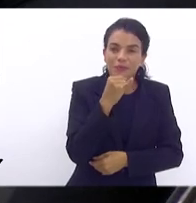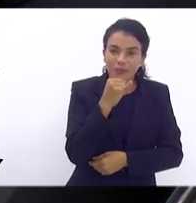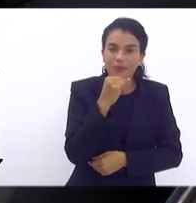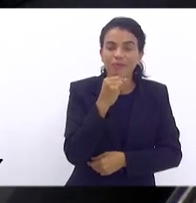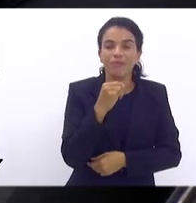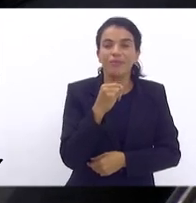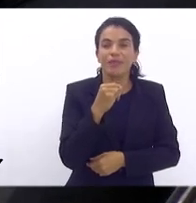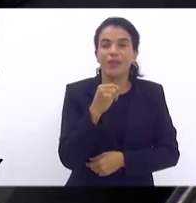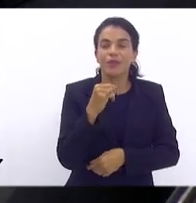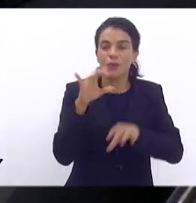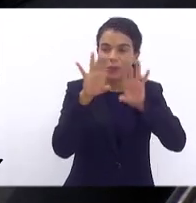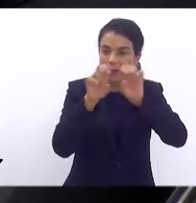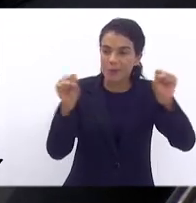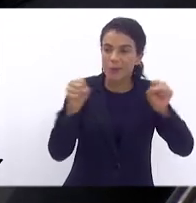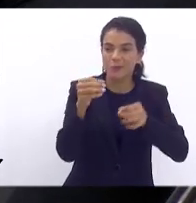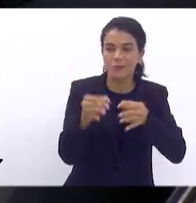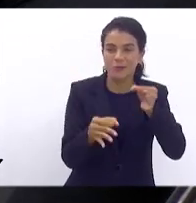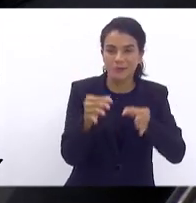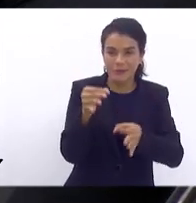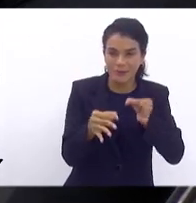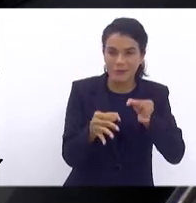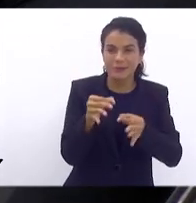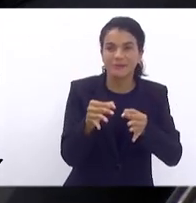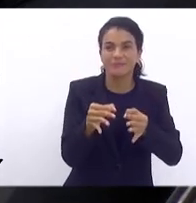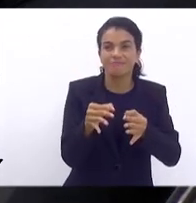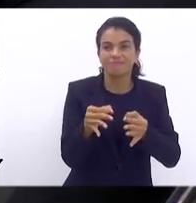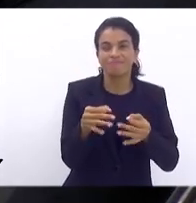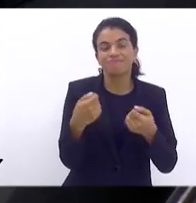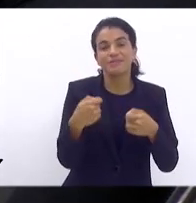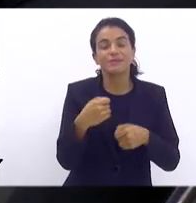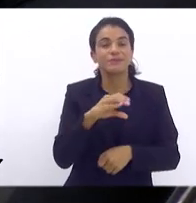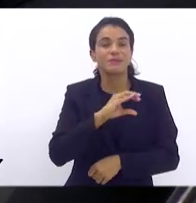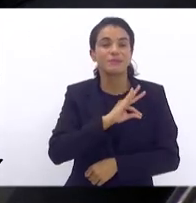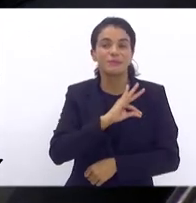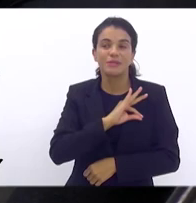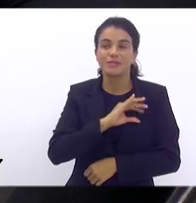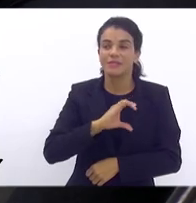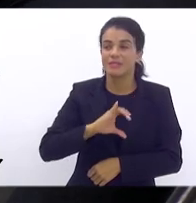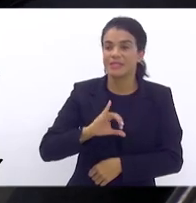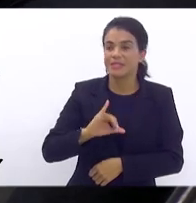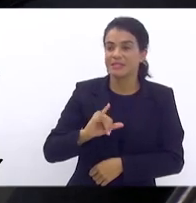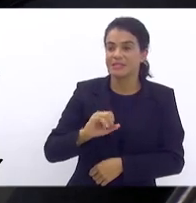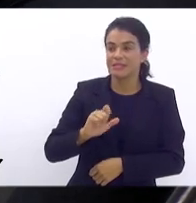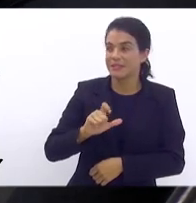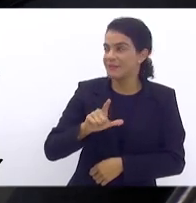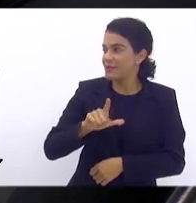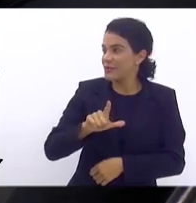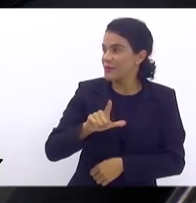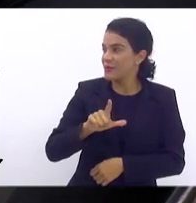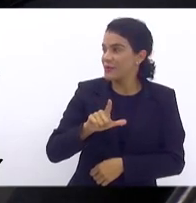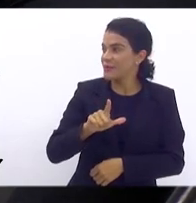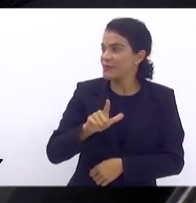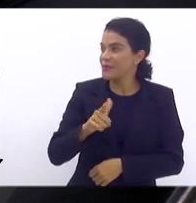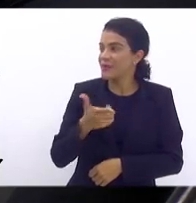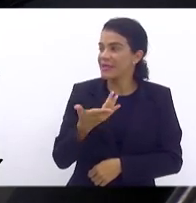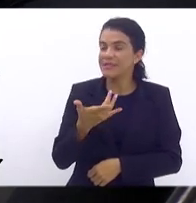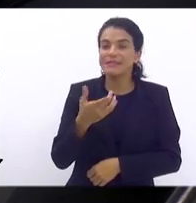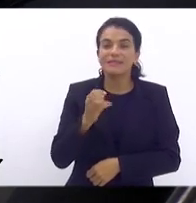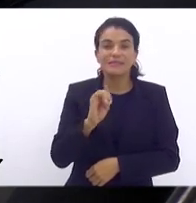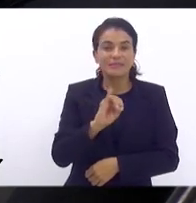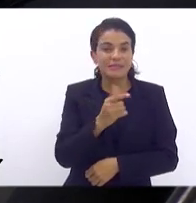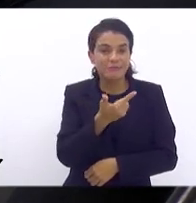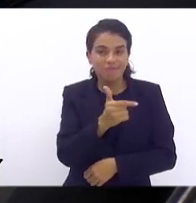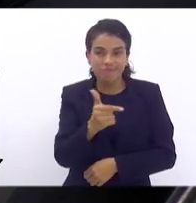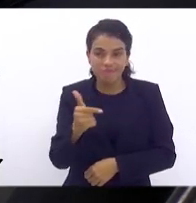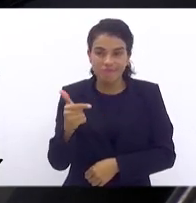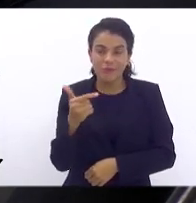do Tribunal de Justiça tem que ser reclassificada porque já vem da Polícia Civil com outra tipificação então se não houver aquele cuidado